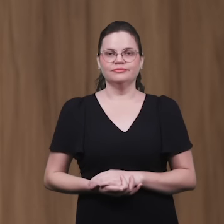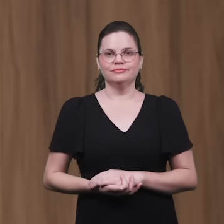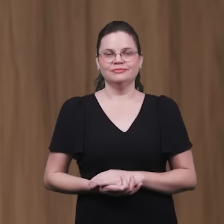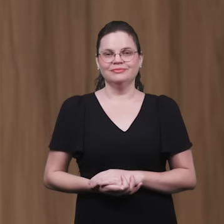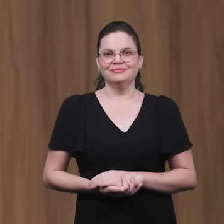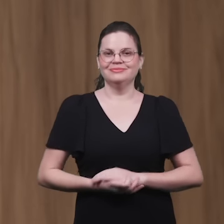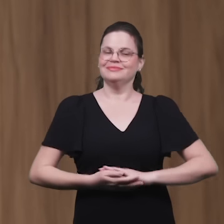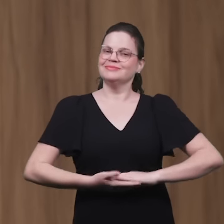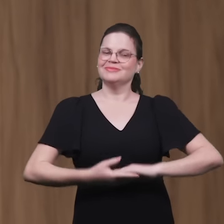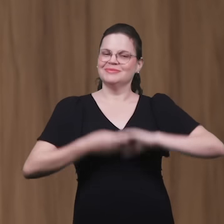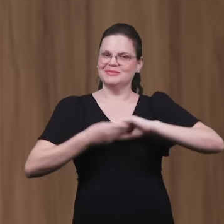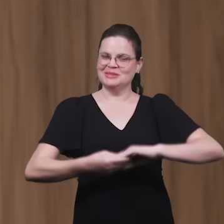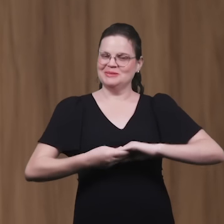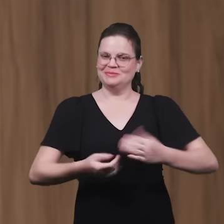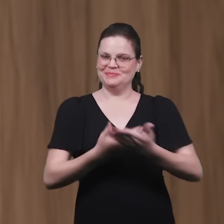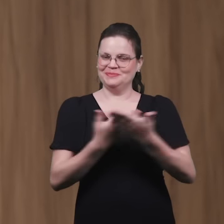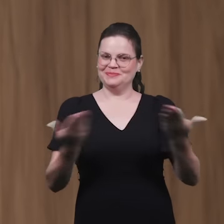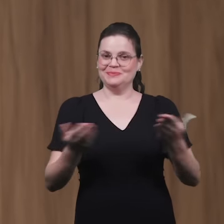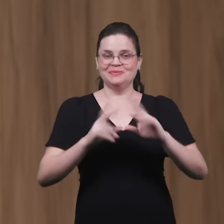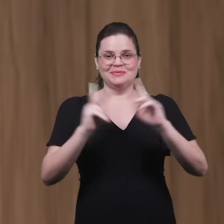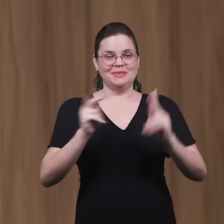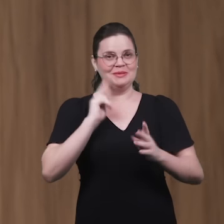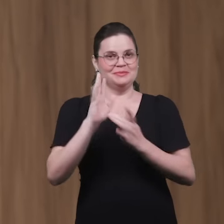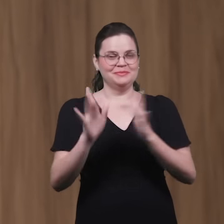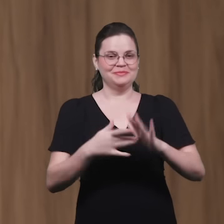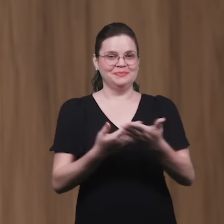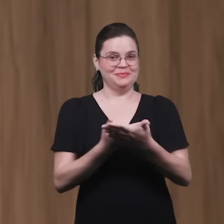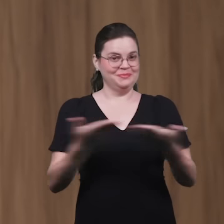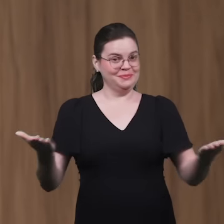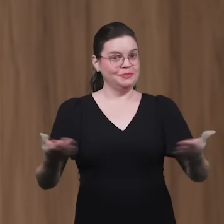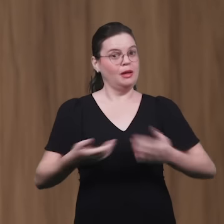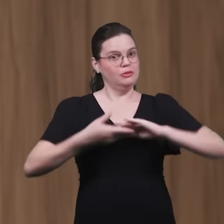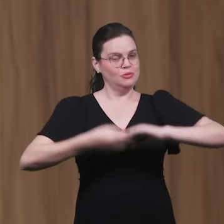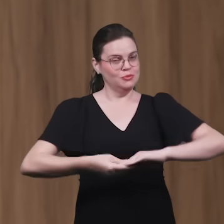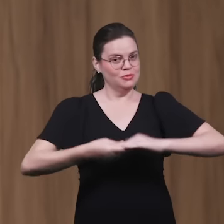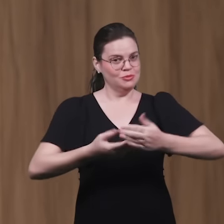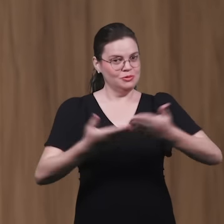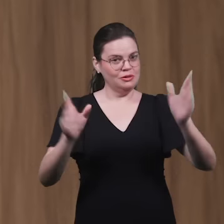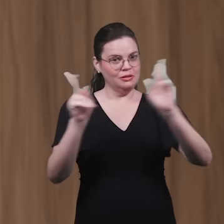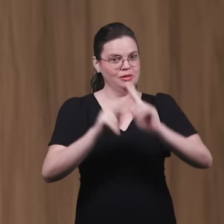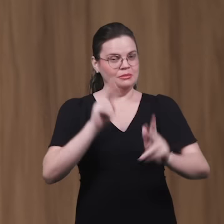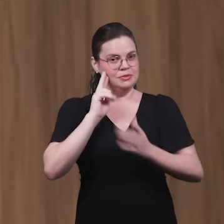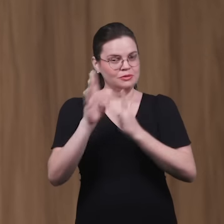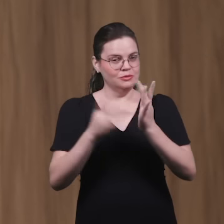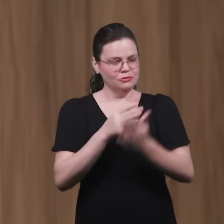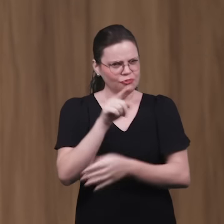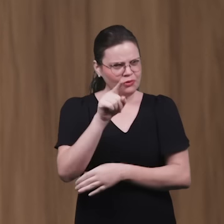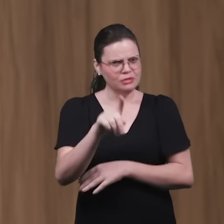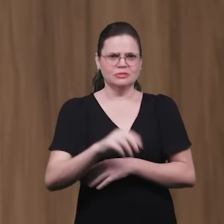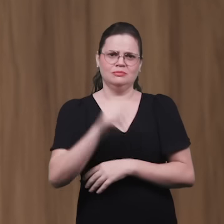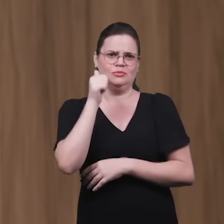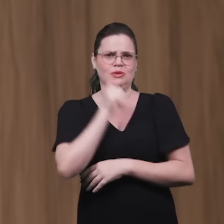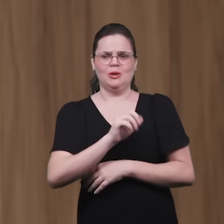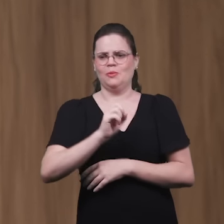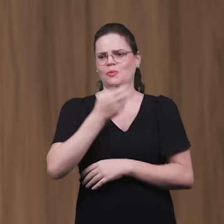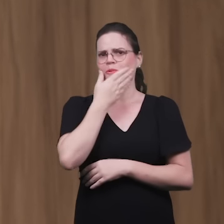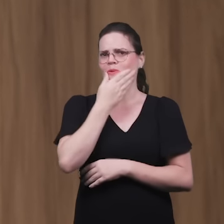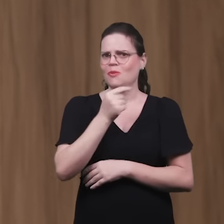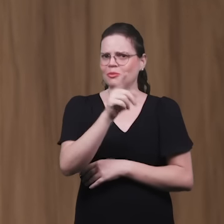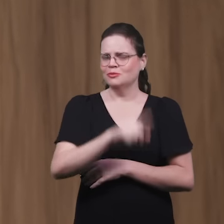Olá, a paz do Senhor Jesus. Eu estou te saudando com a paz do Senhor, você, o senhor, a senhora,